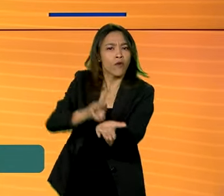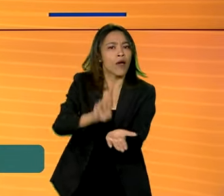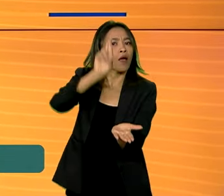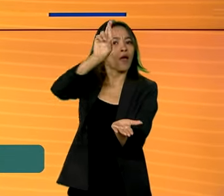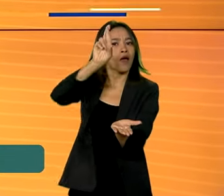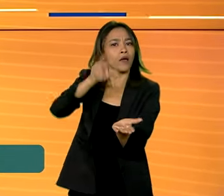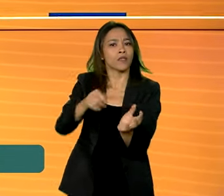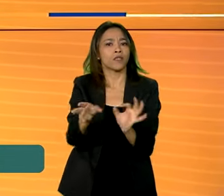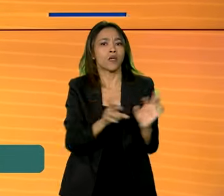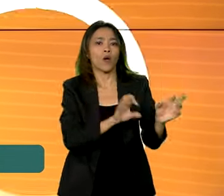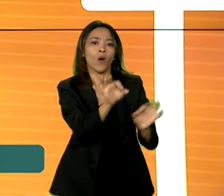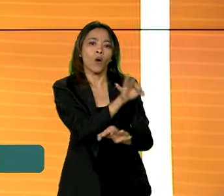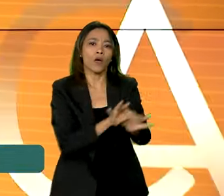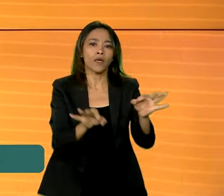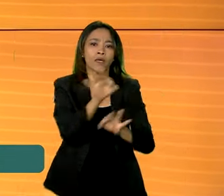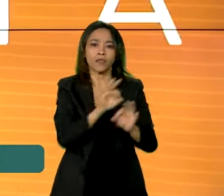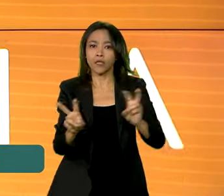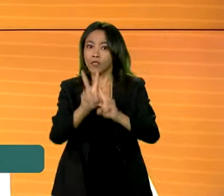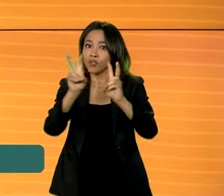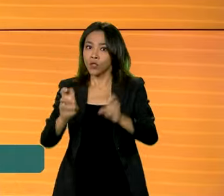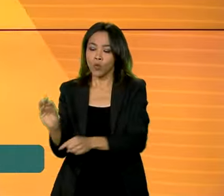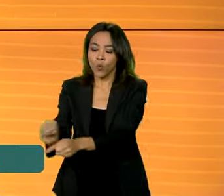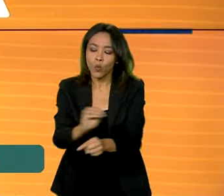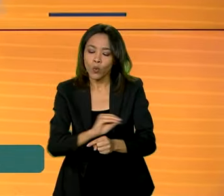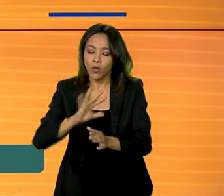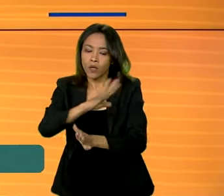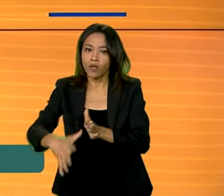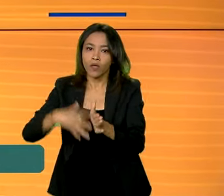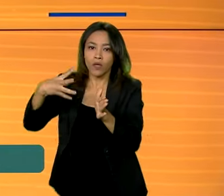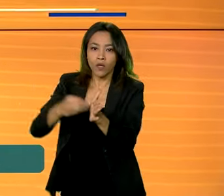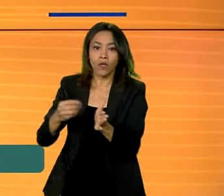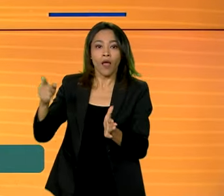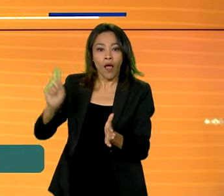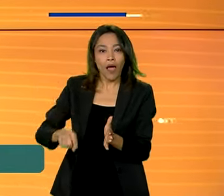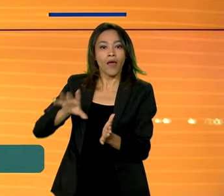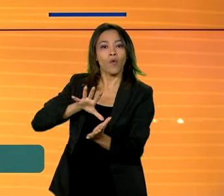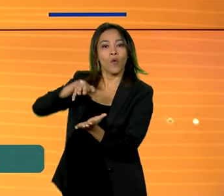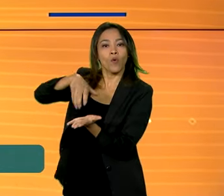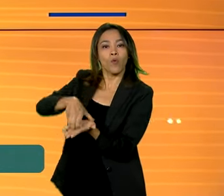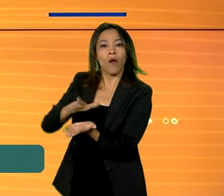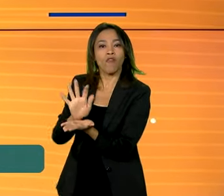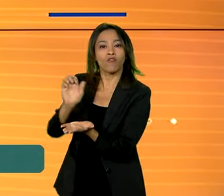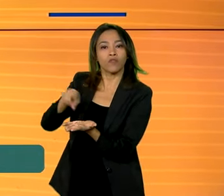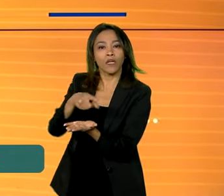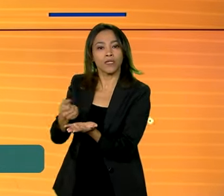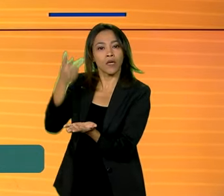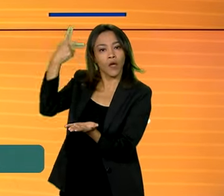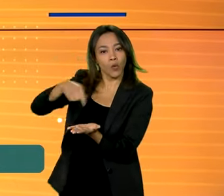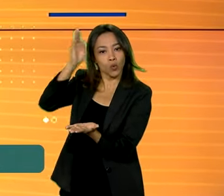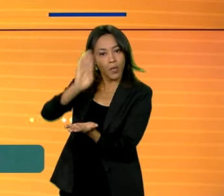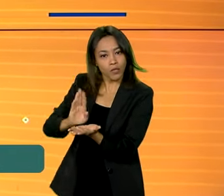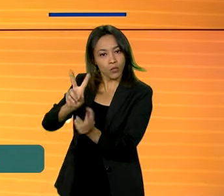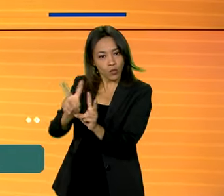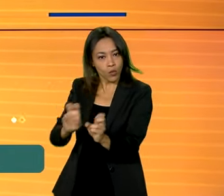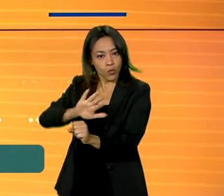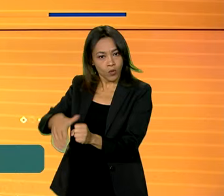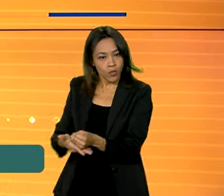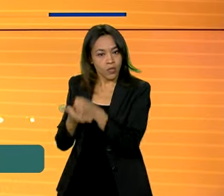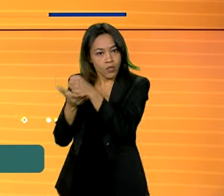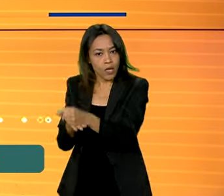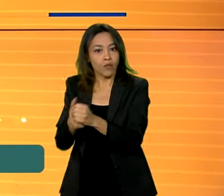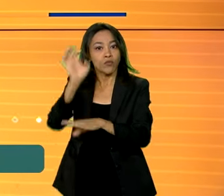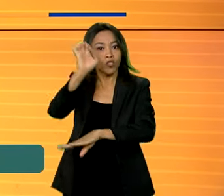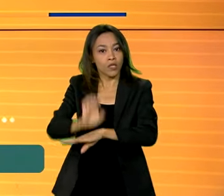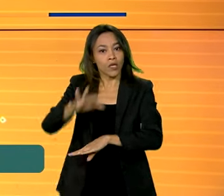programa Restaura a Amazônia. As selecionadas são a Fundação Brasileira para o Desenvolvimento Sustentável, para ações em